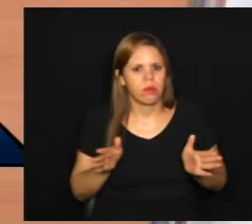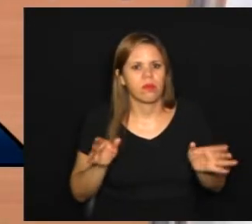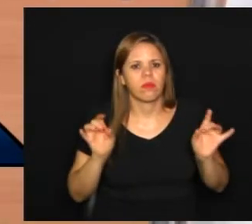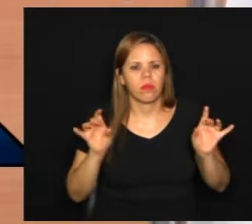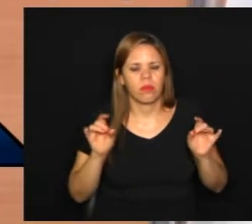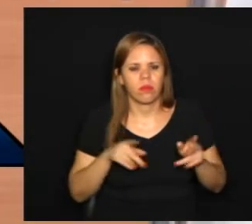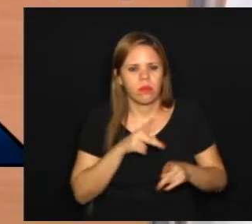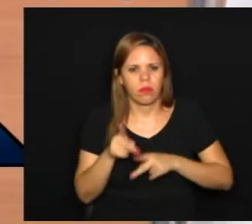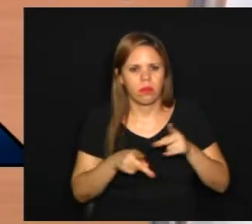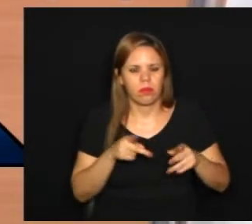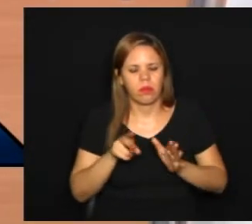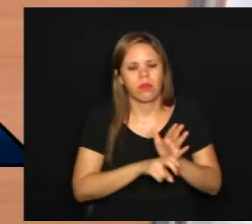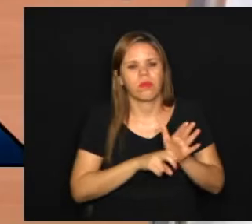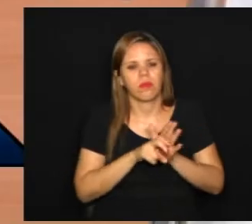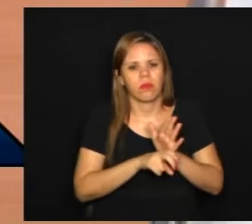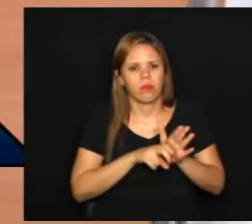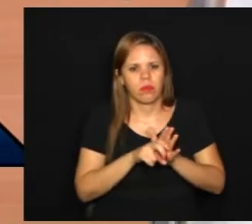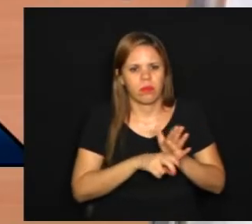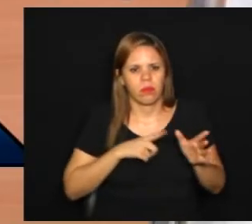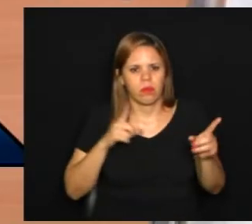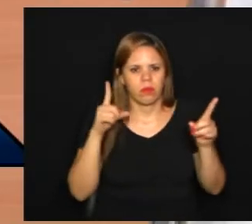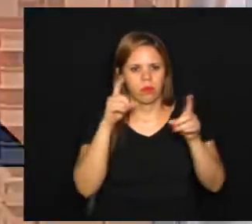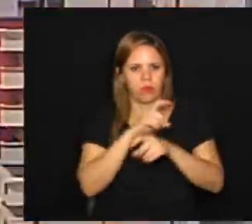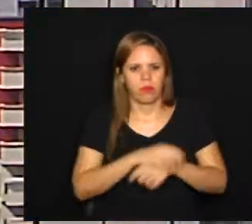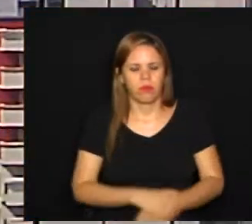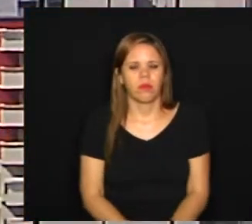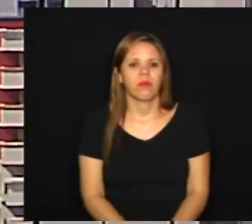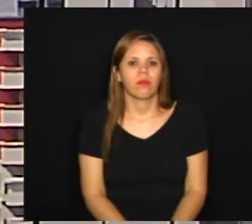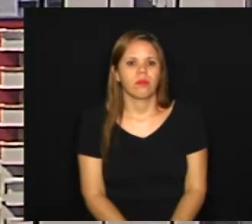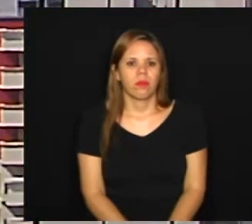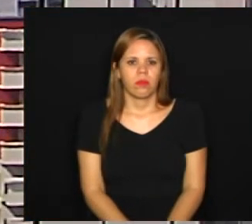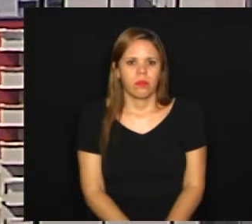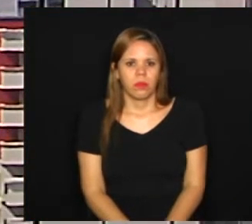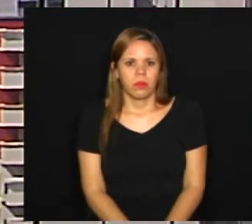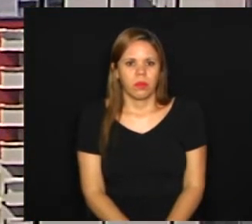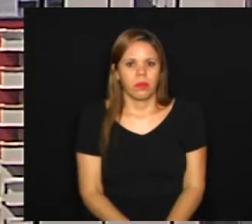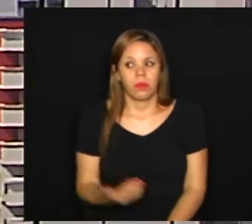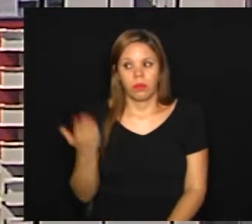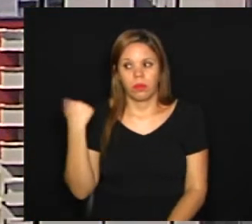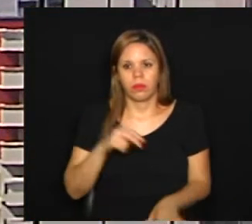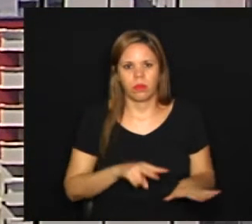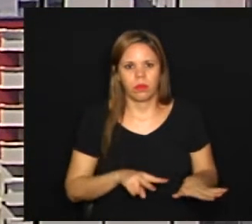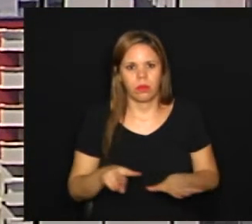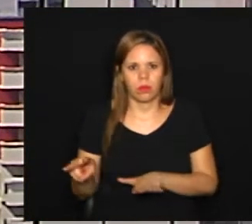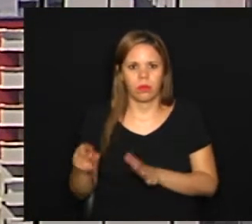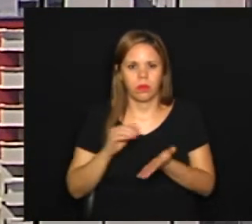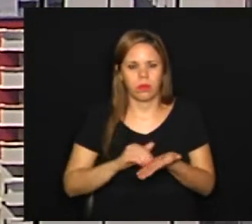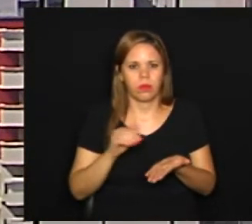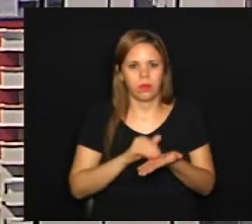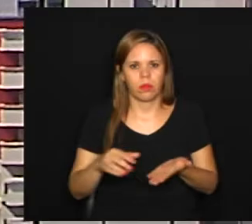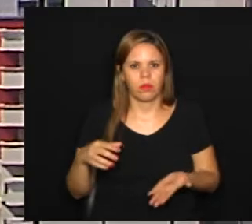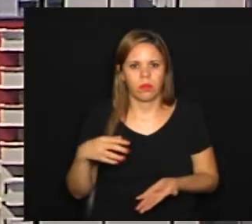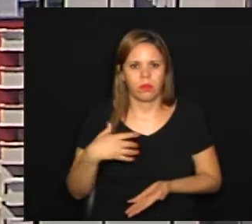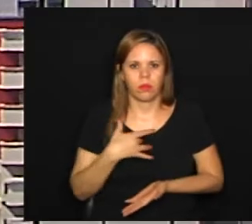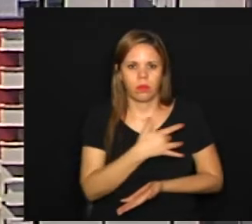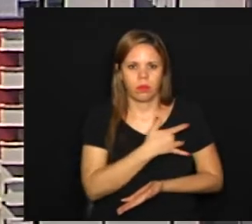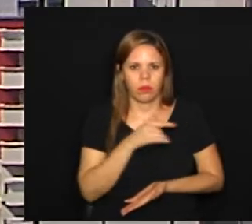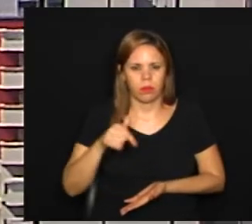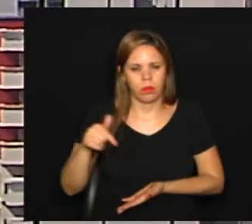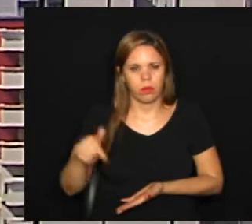a essas pessoas cadeirantes que têm toda a dificuldade. Na última semana, a Secretaria de Saúde aqui de